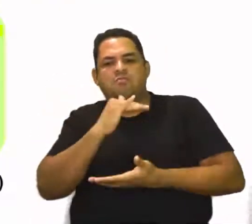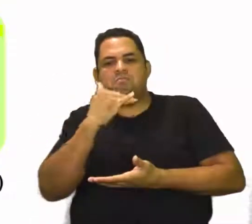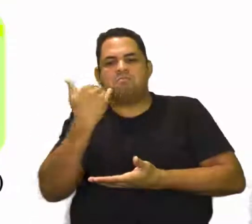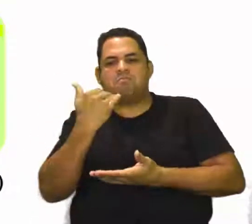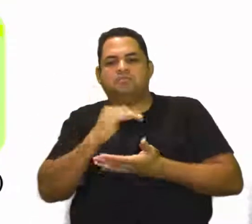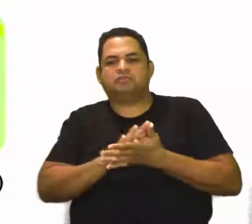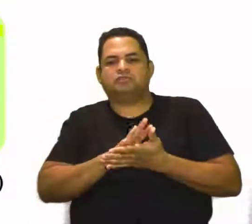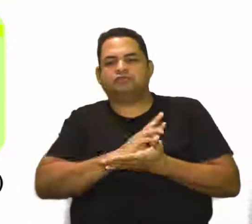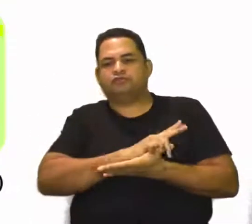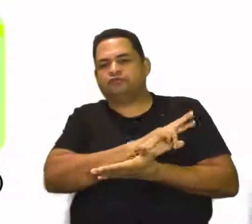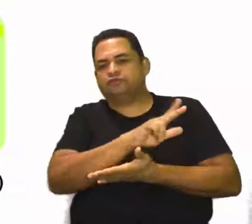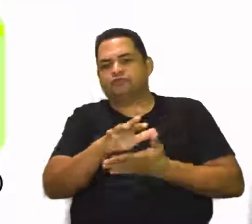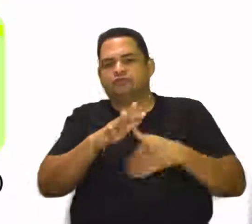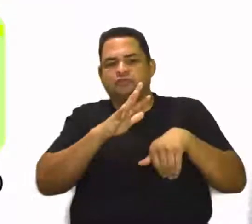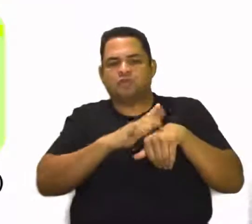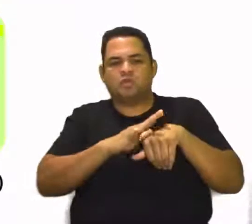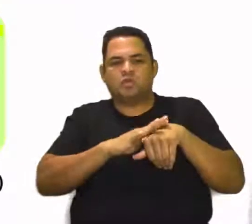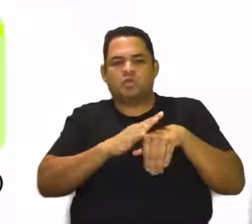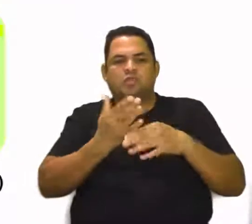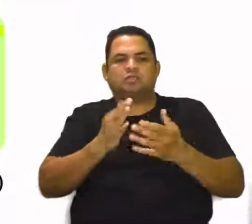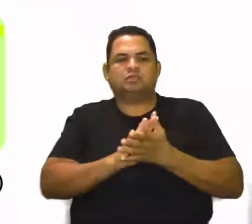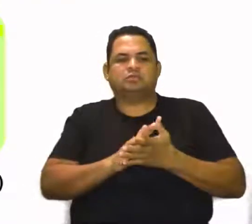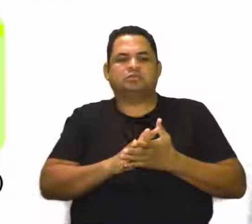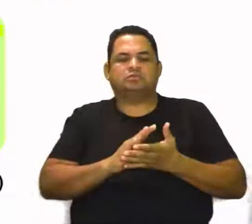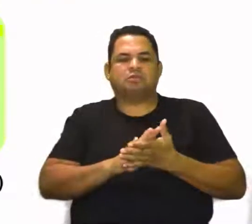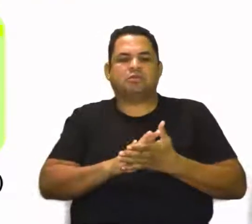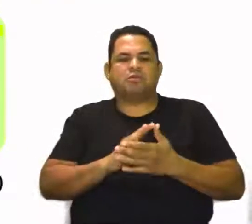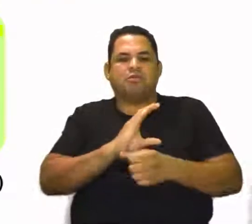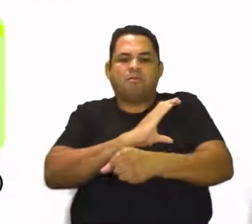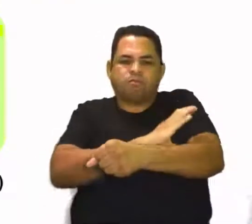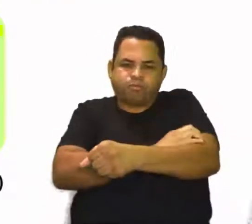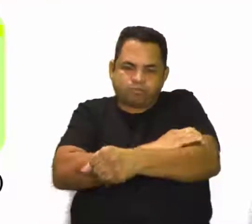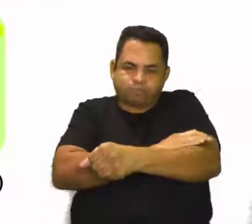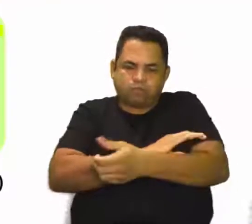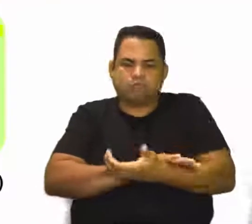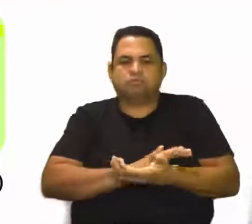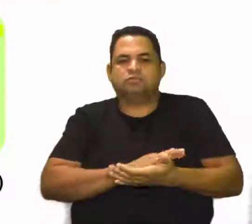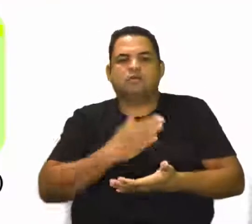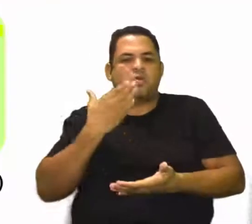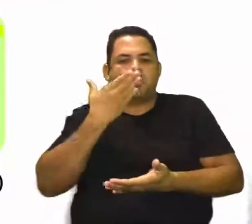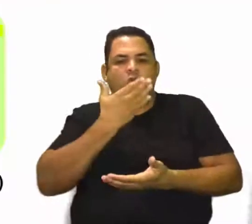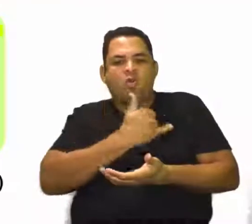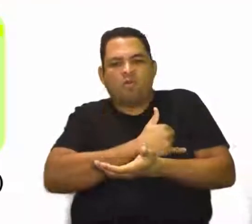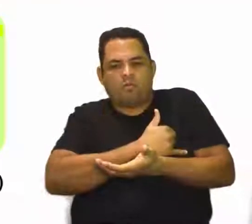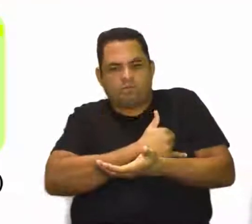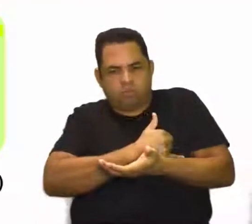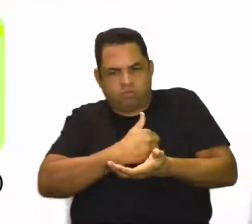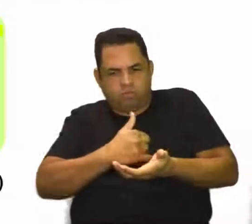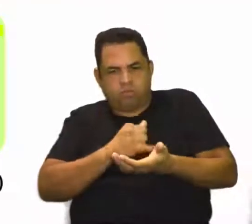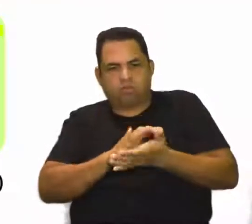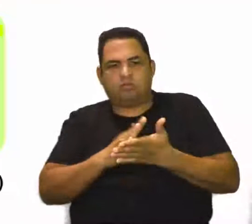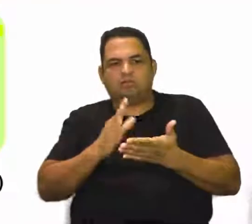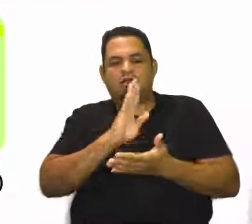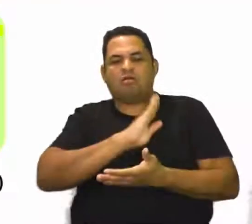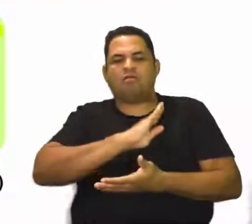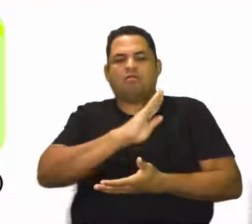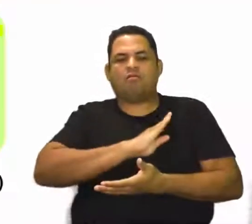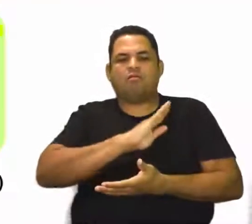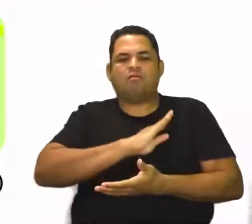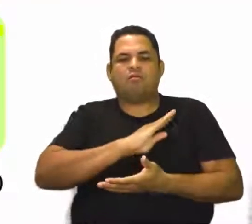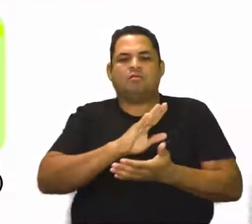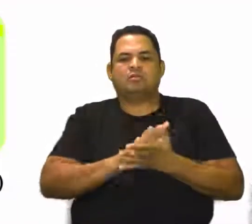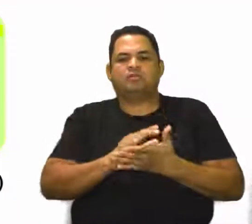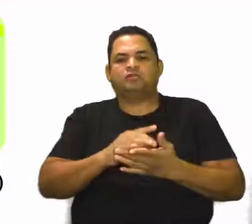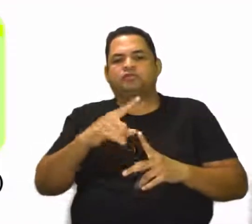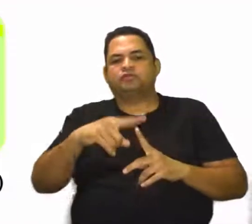a mortalidade por diversas doenças crônicas. A gente tem aí pressão alta, diabetes, doenças do coração